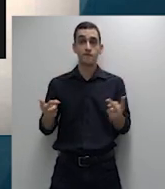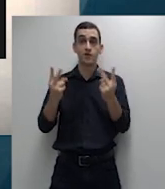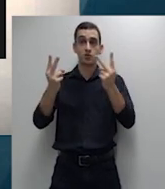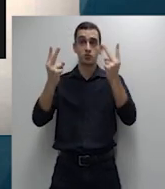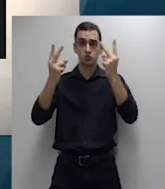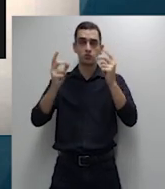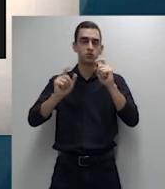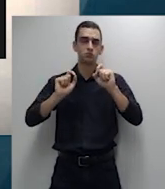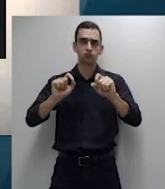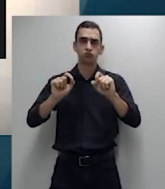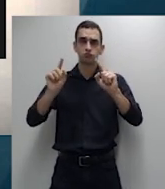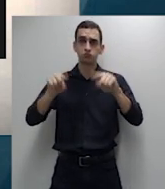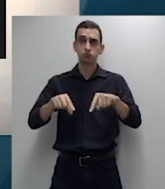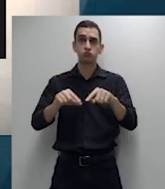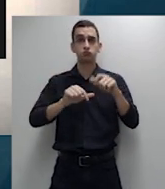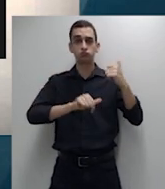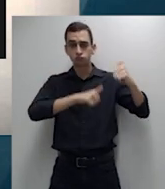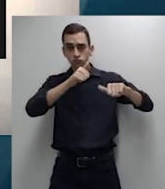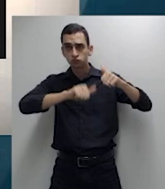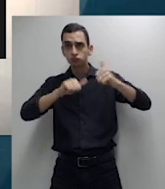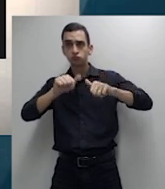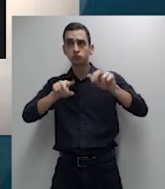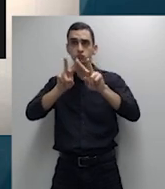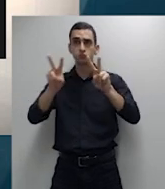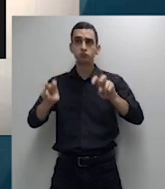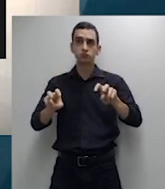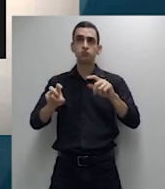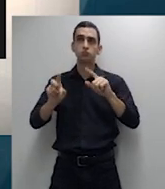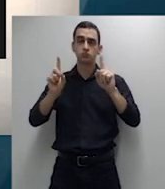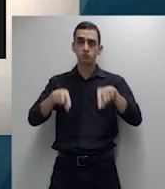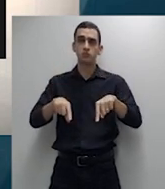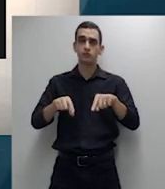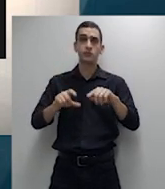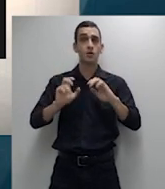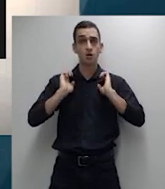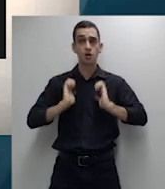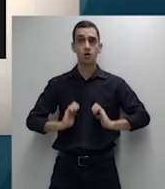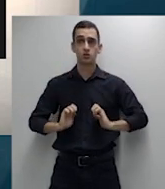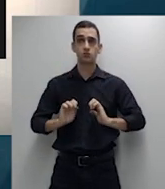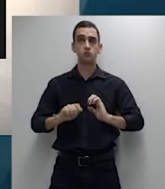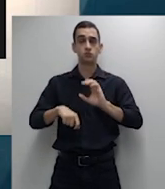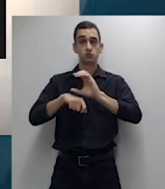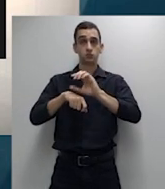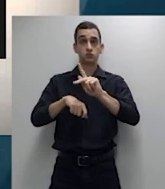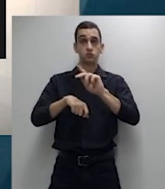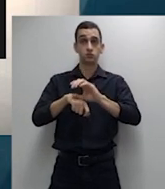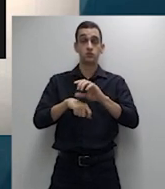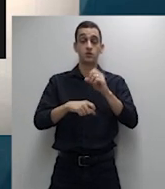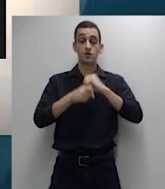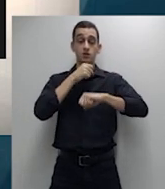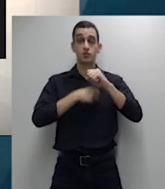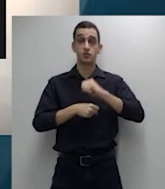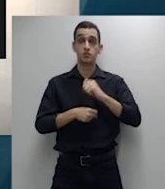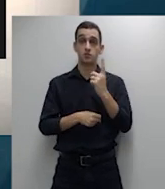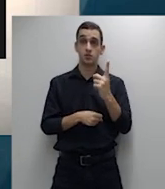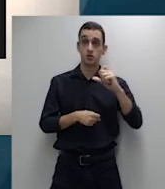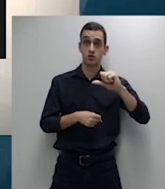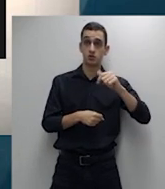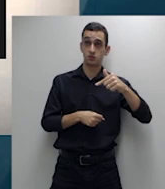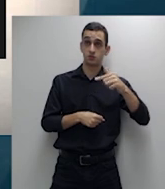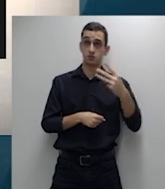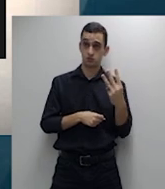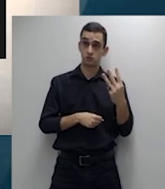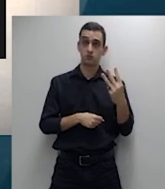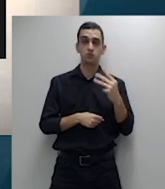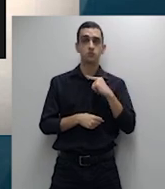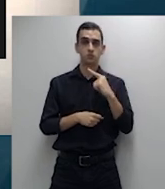lembrar que estamos analisando um tema sob a égide do Código de Processo Civil em 1903 Doutor Leonardo até fez